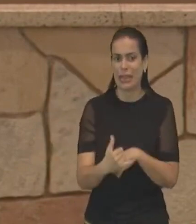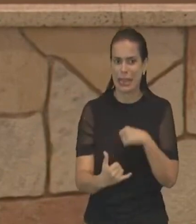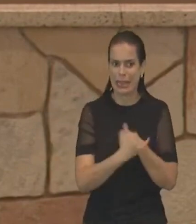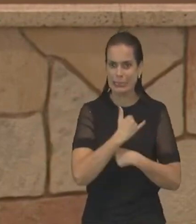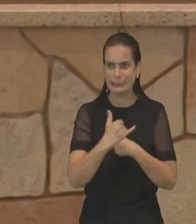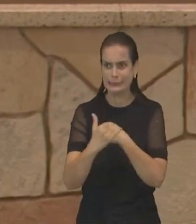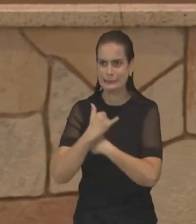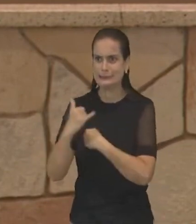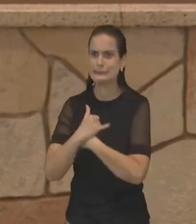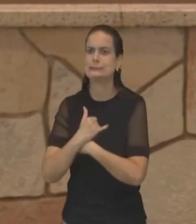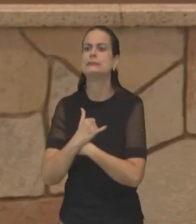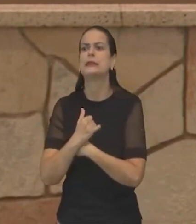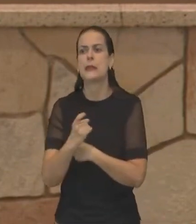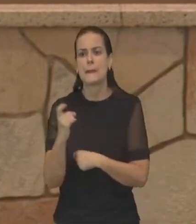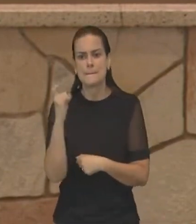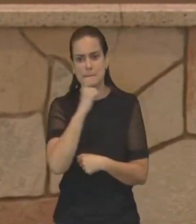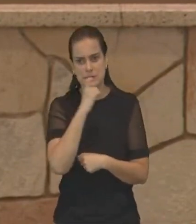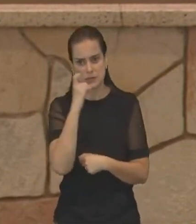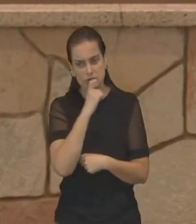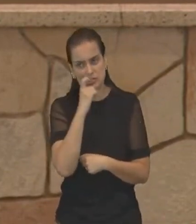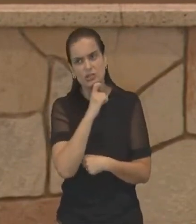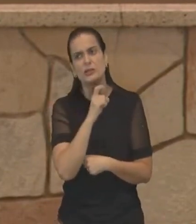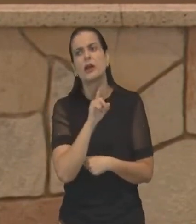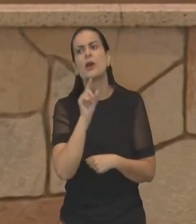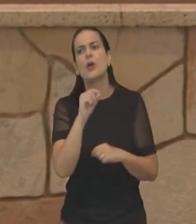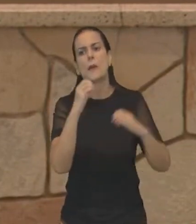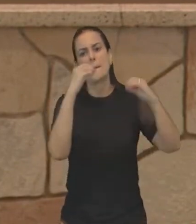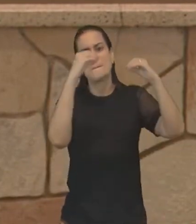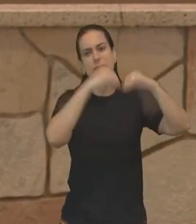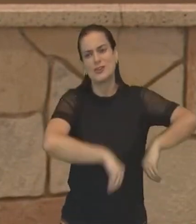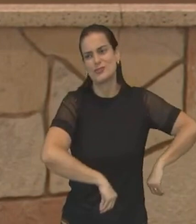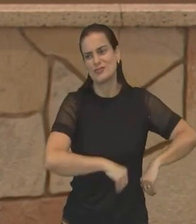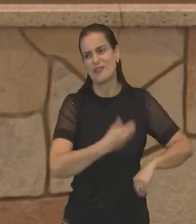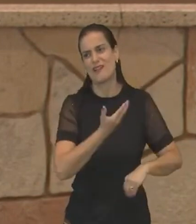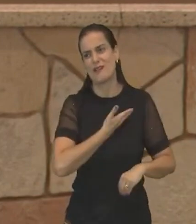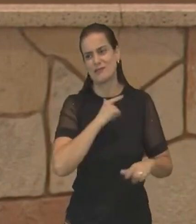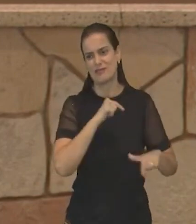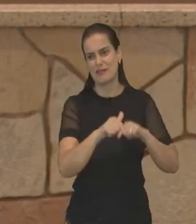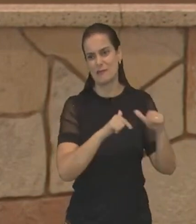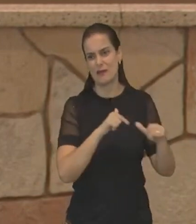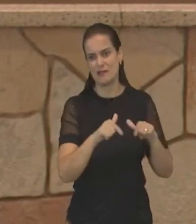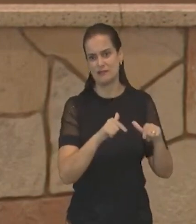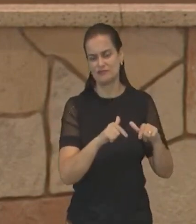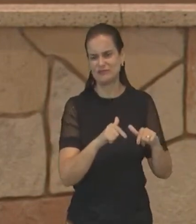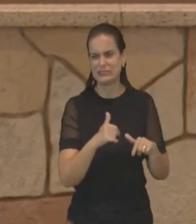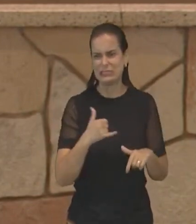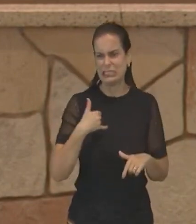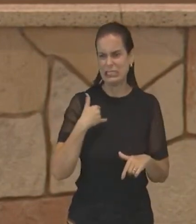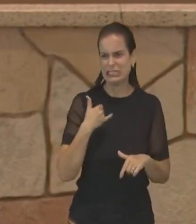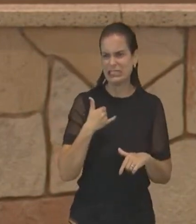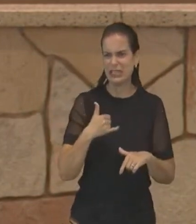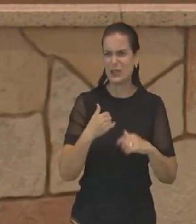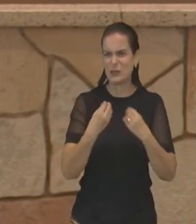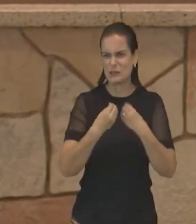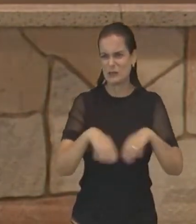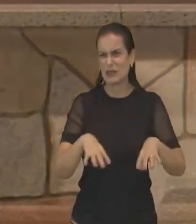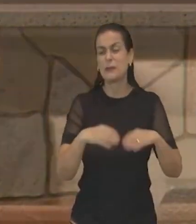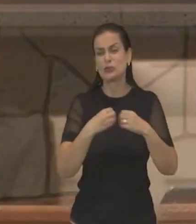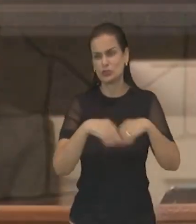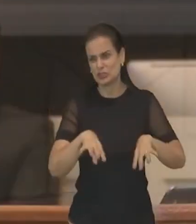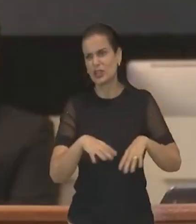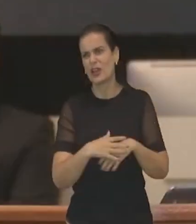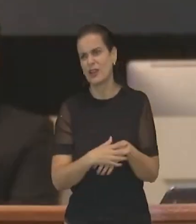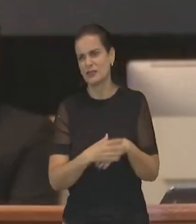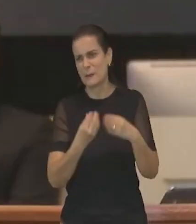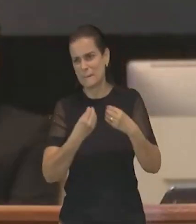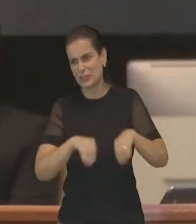é utilizada para prejudicar colegas de trabalho. Quando eu tinha mais ou menos 18 anos e trabalhava